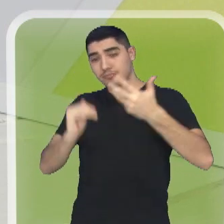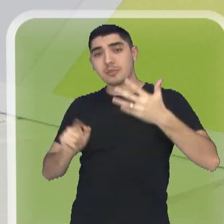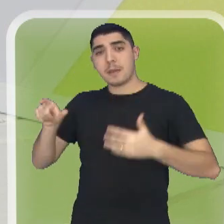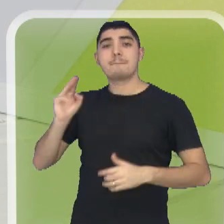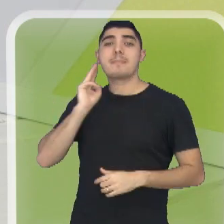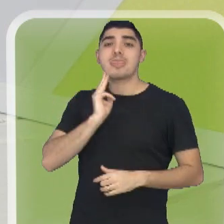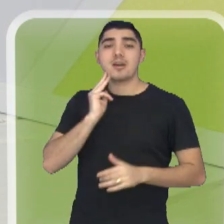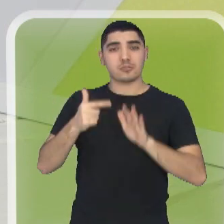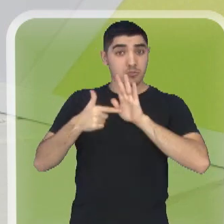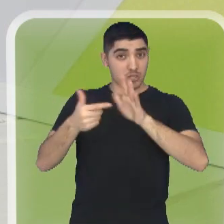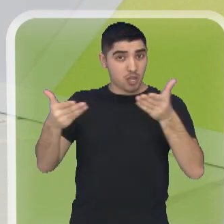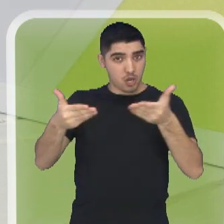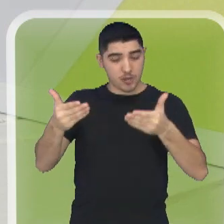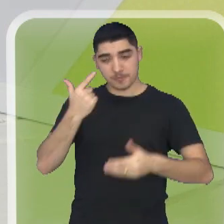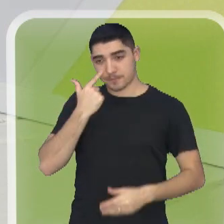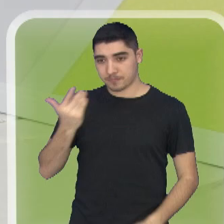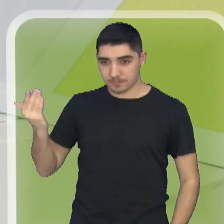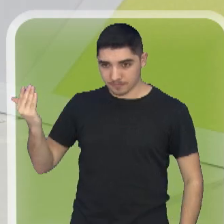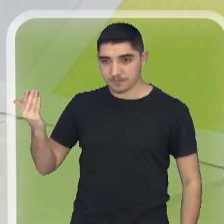Nacional de Futsal Feminina.